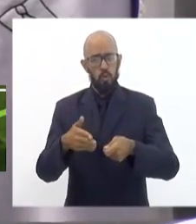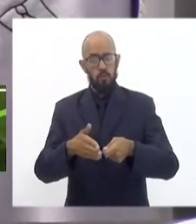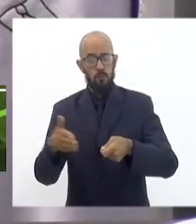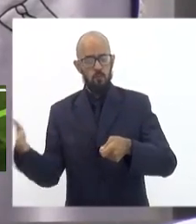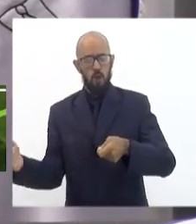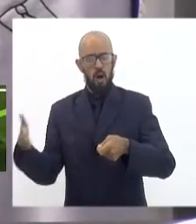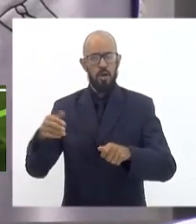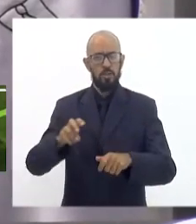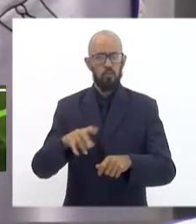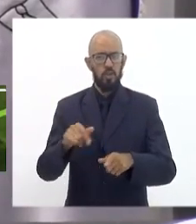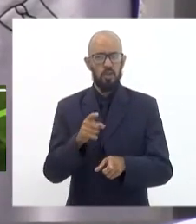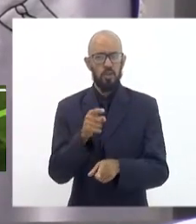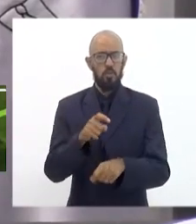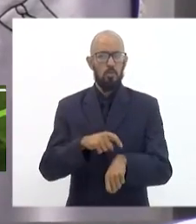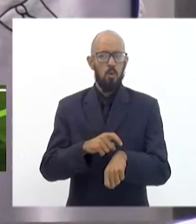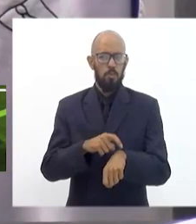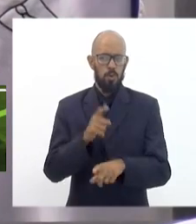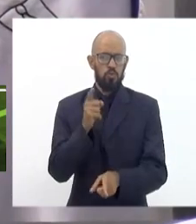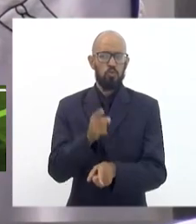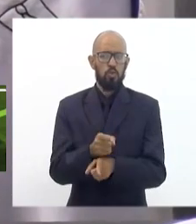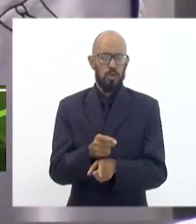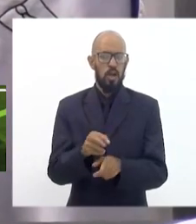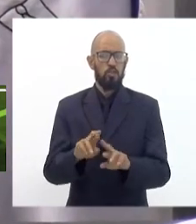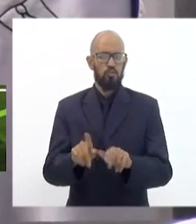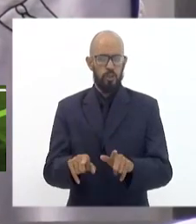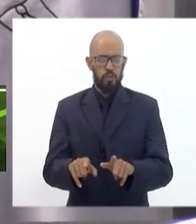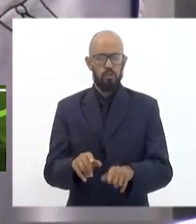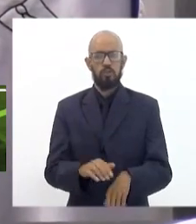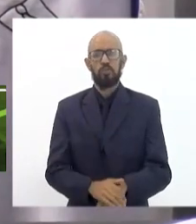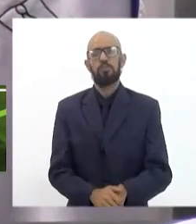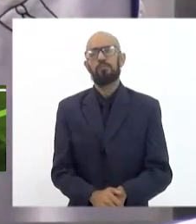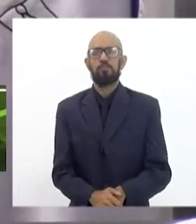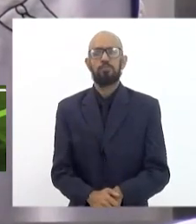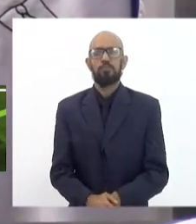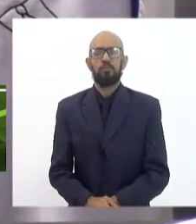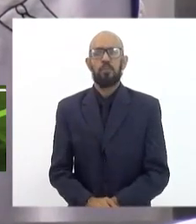de se encontrar feito as preliminares